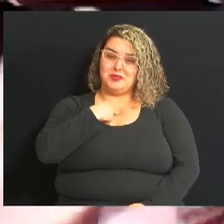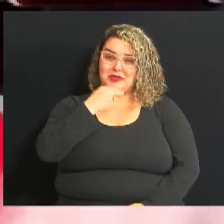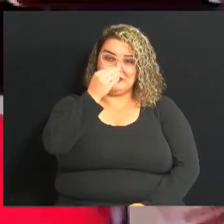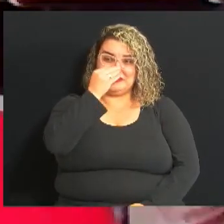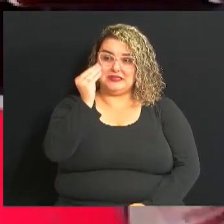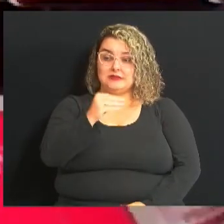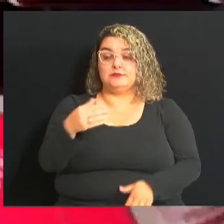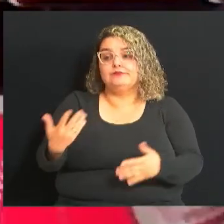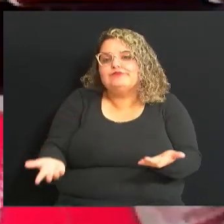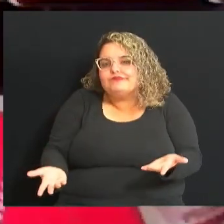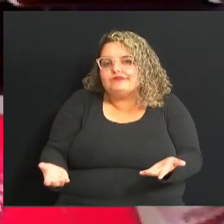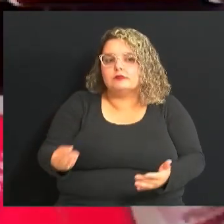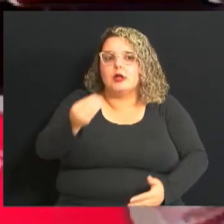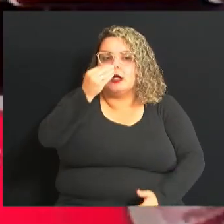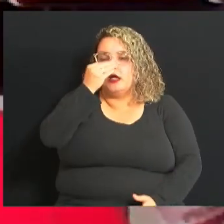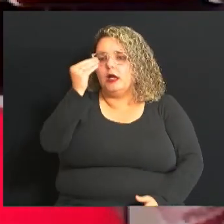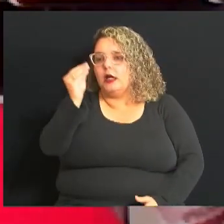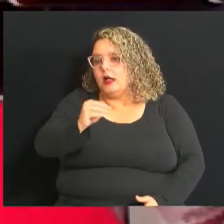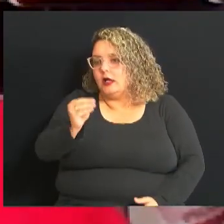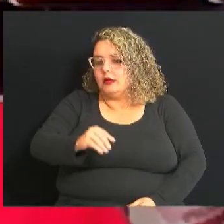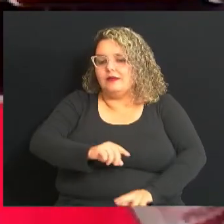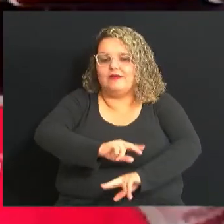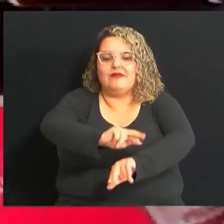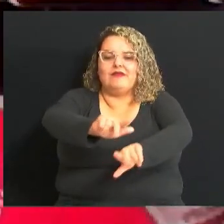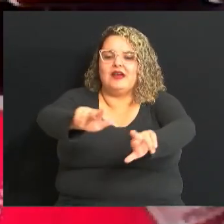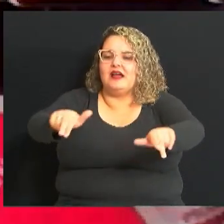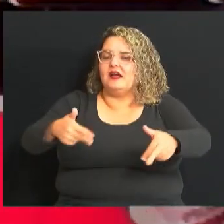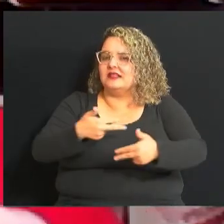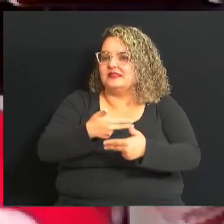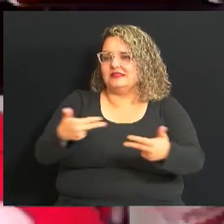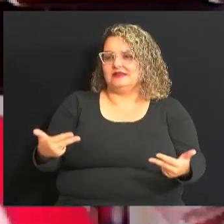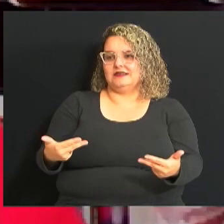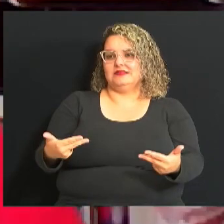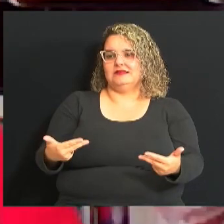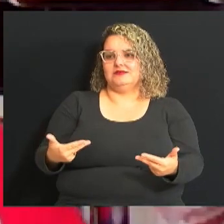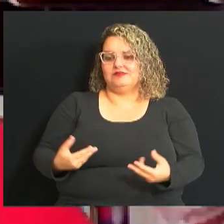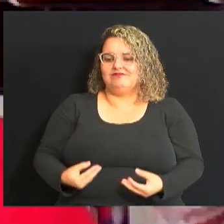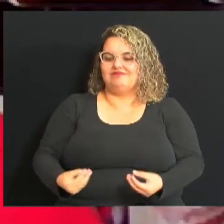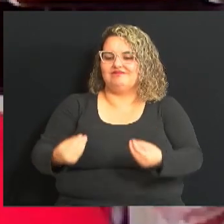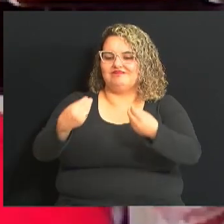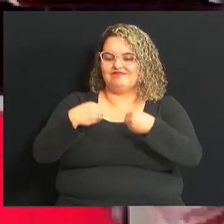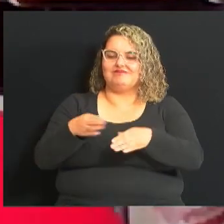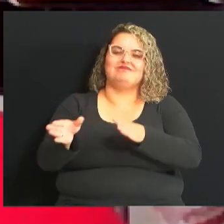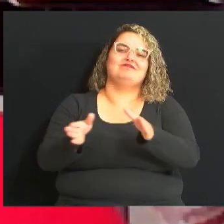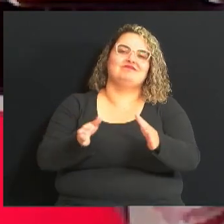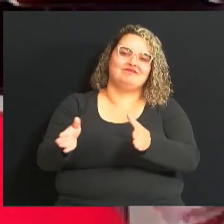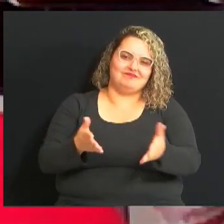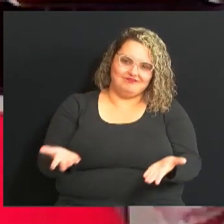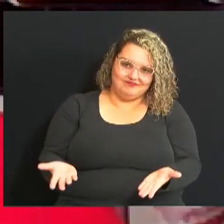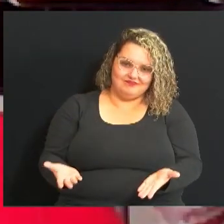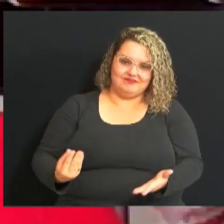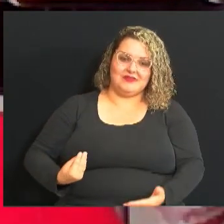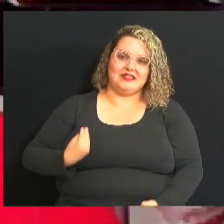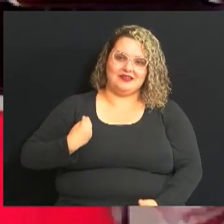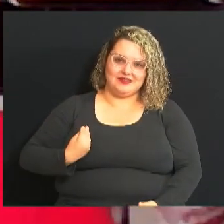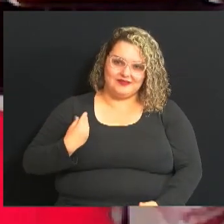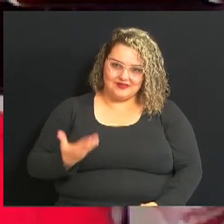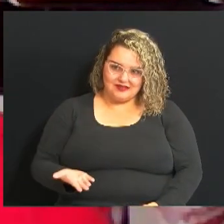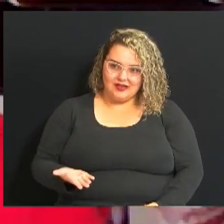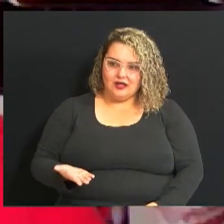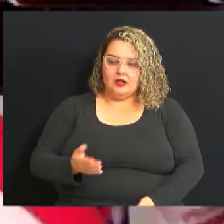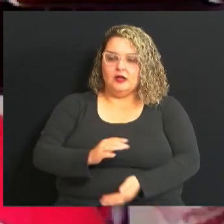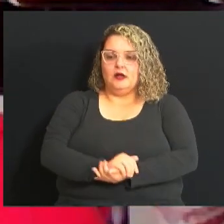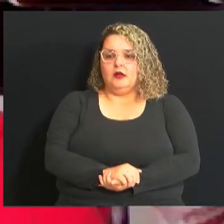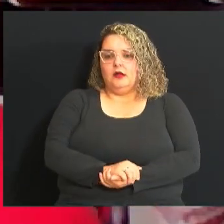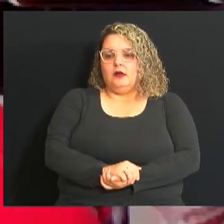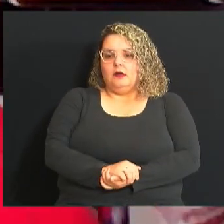Aliás, ignorar muita coisa nos trouxe a essa situação que estamos vivendo, não é?